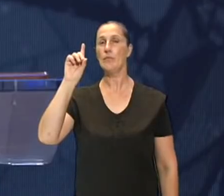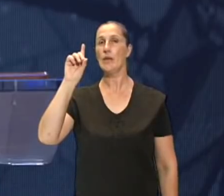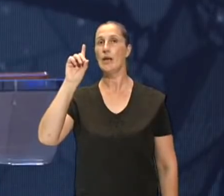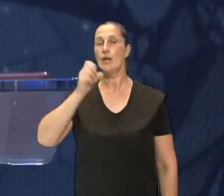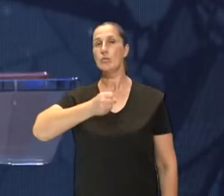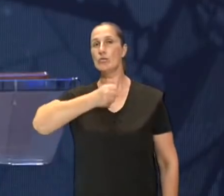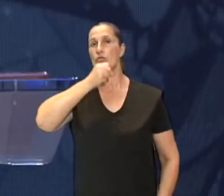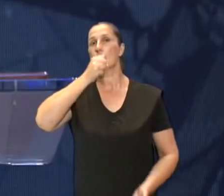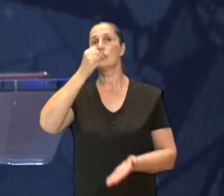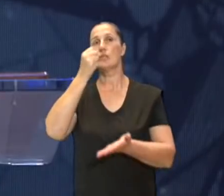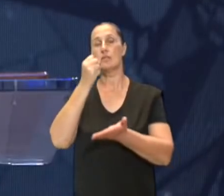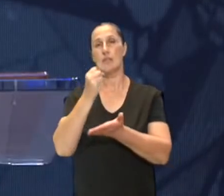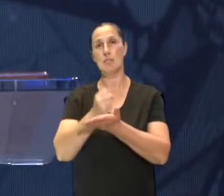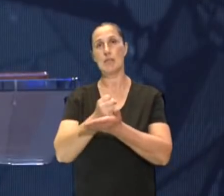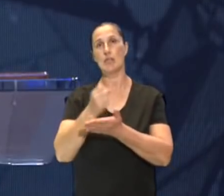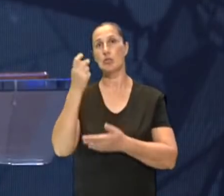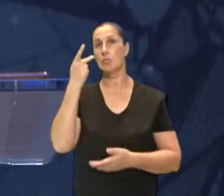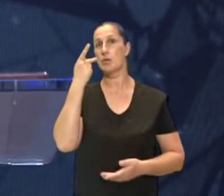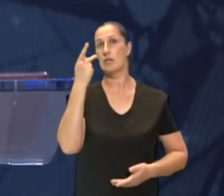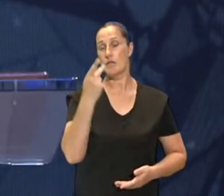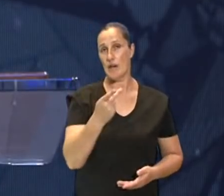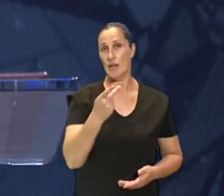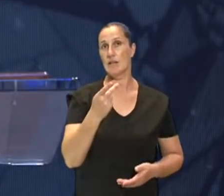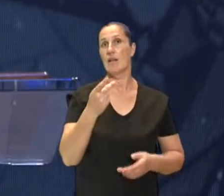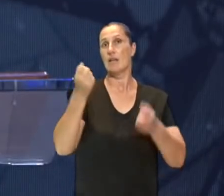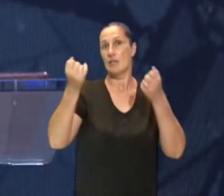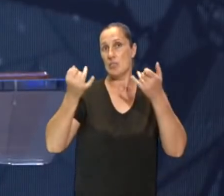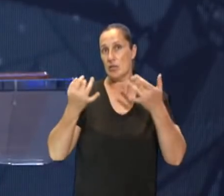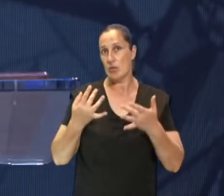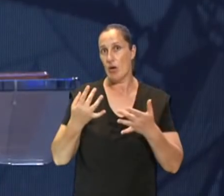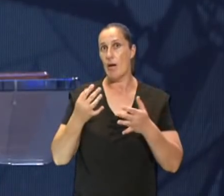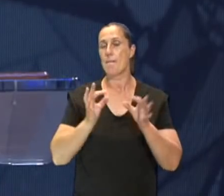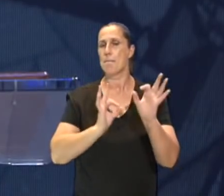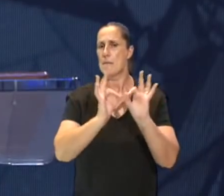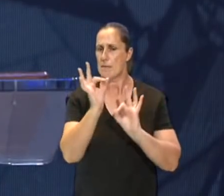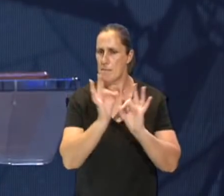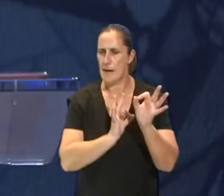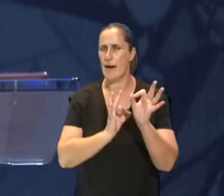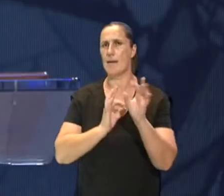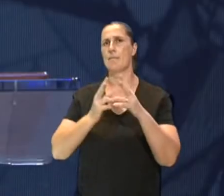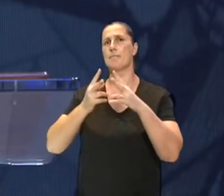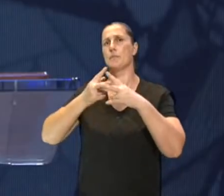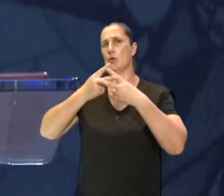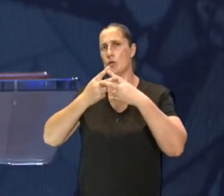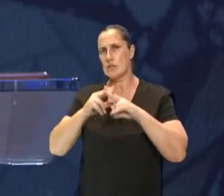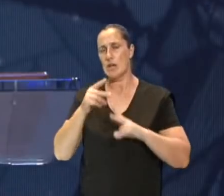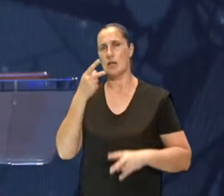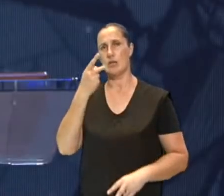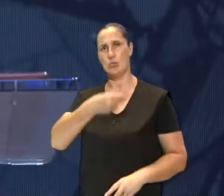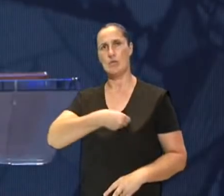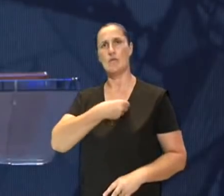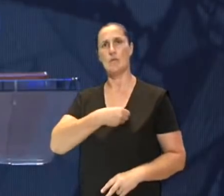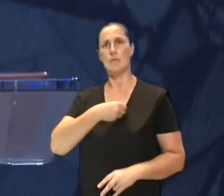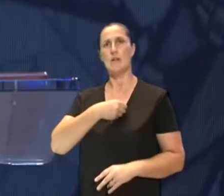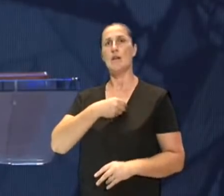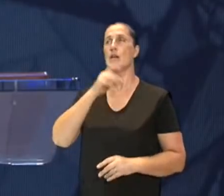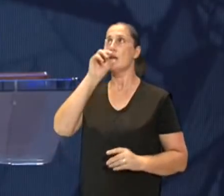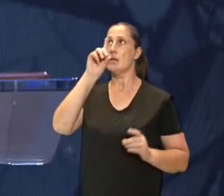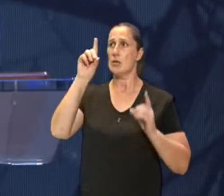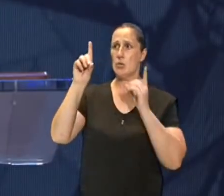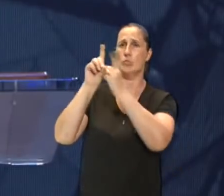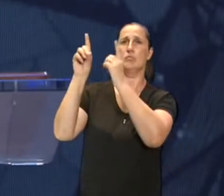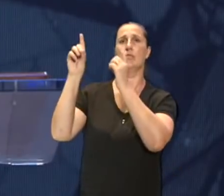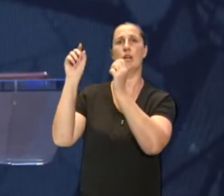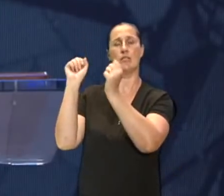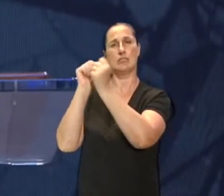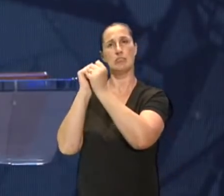esta: prepara-te, ó Israel, para te encontrares com o Senhor teu Deus. Sabe, esse é o encontro mais sério que